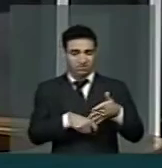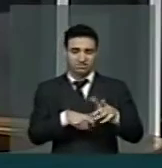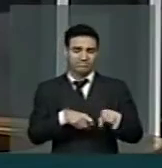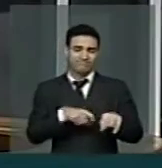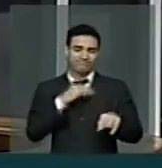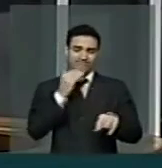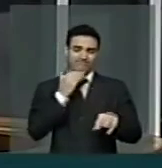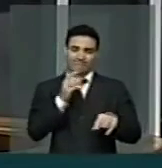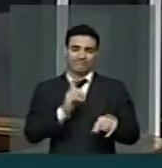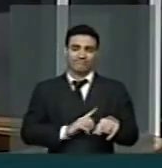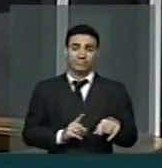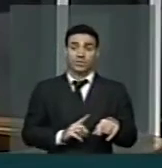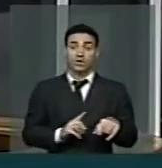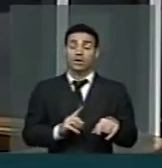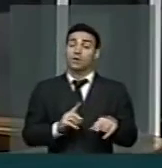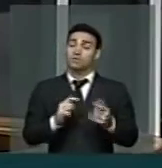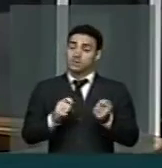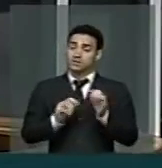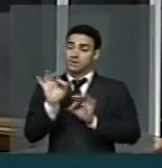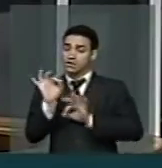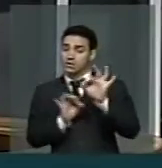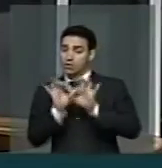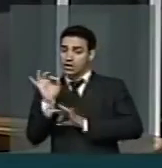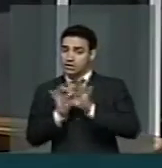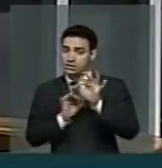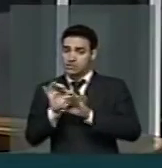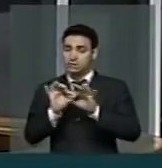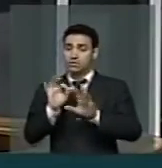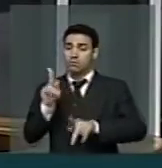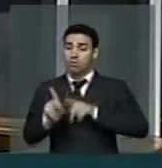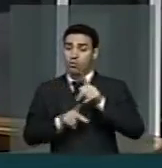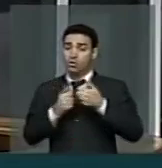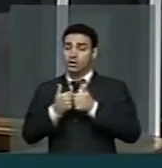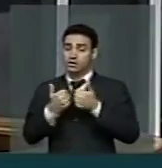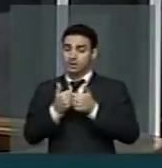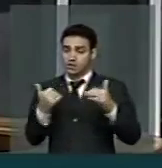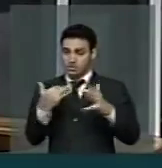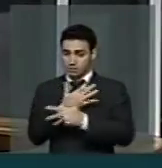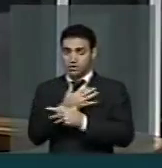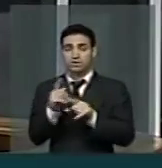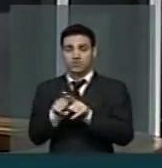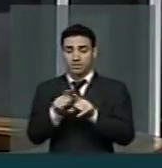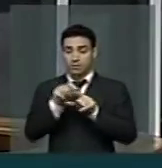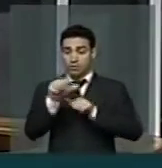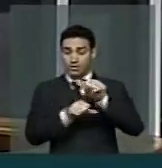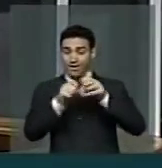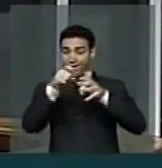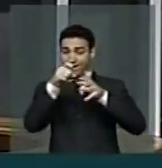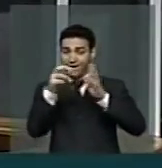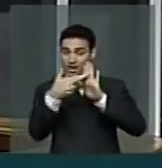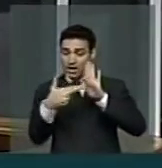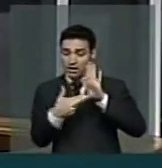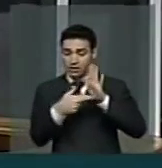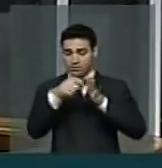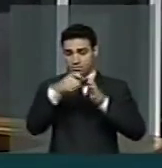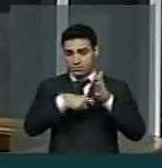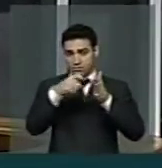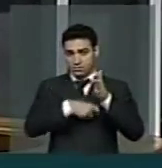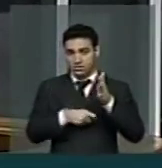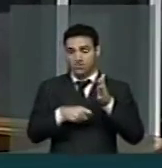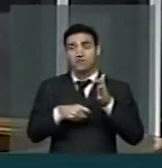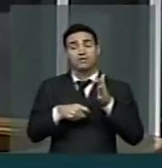solução é a gestão pública do transporte e, evidentemente, uma reforma tributária que pratique aquilo que se chama